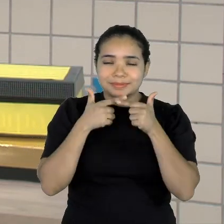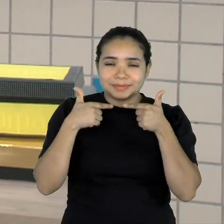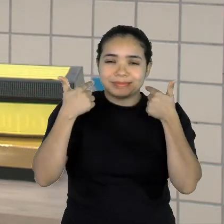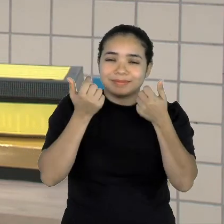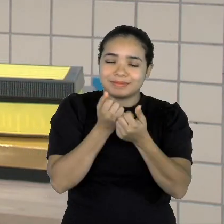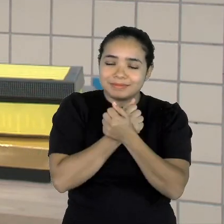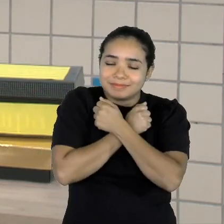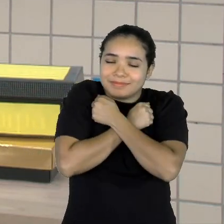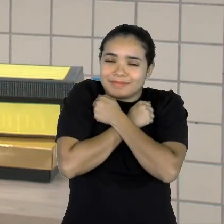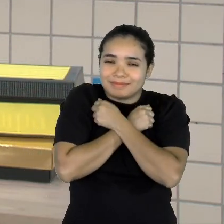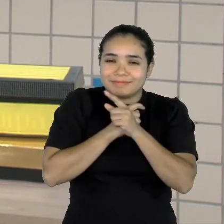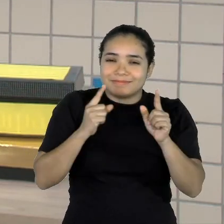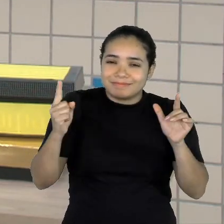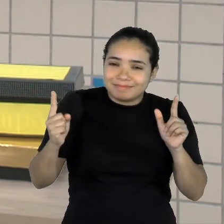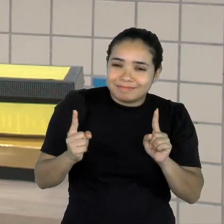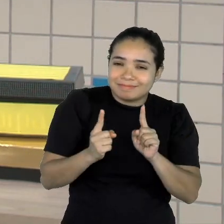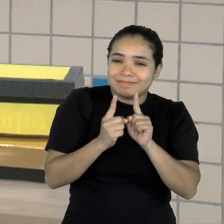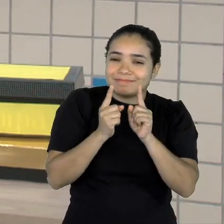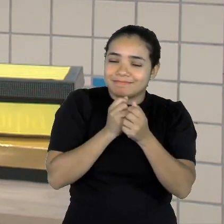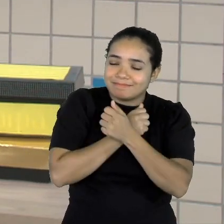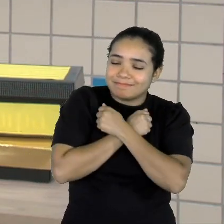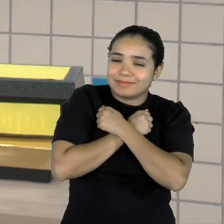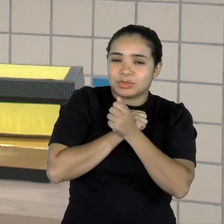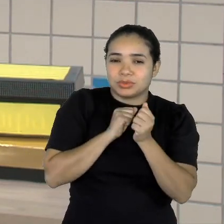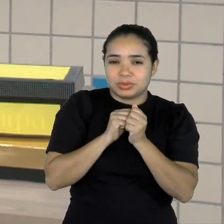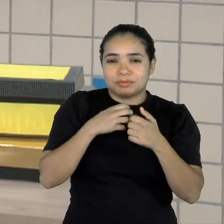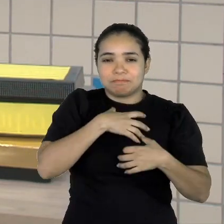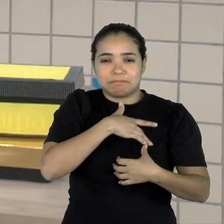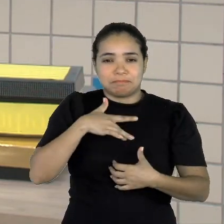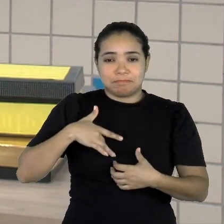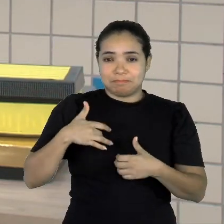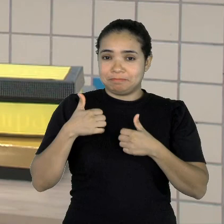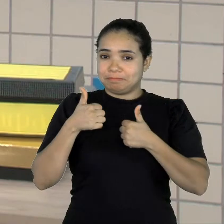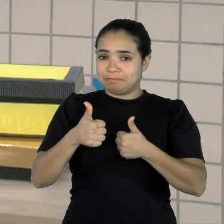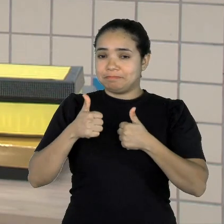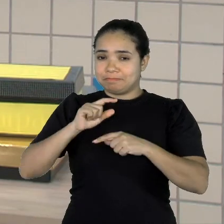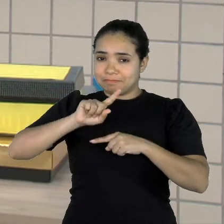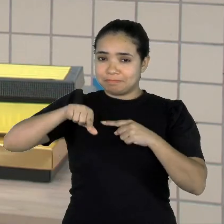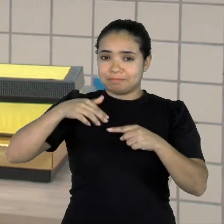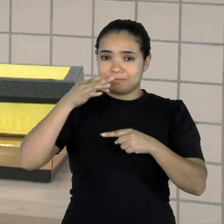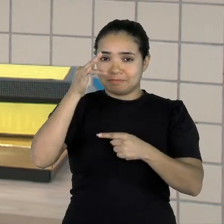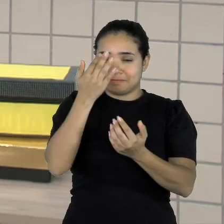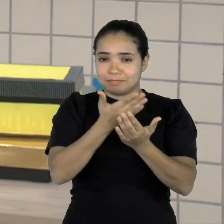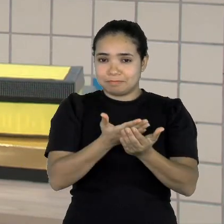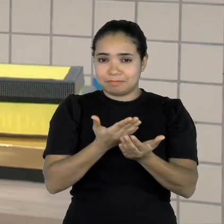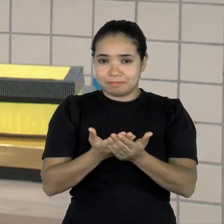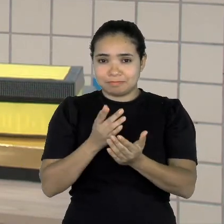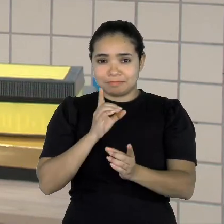abraço, aquelas gargalhadas juntos. Fique bem e logo, logo estaremos de volta.